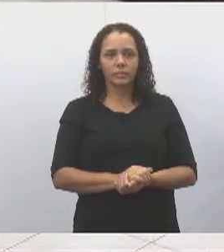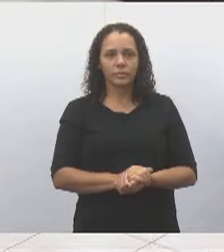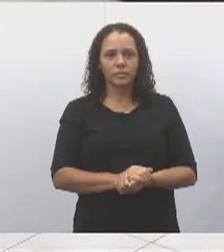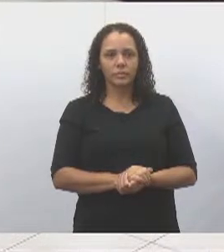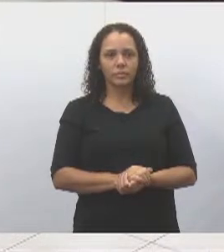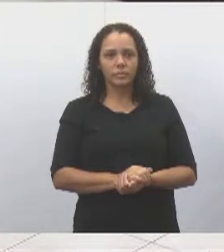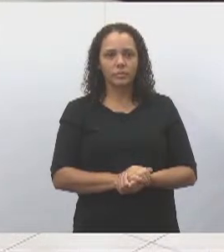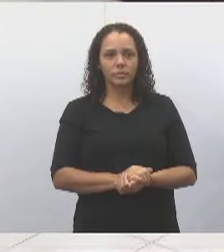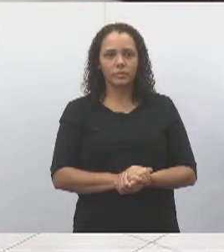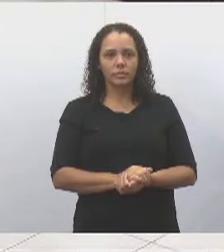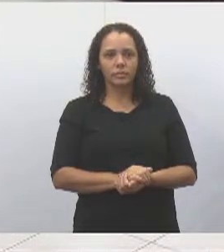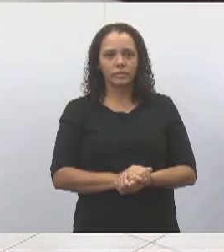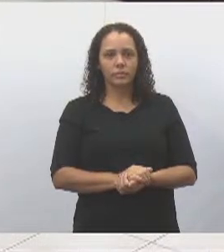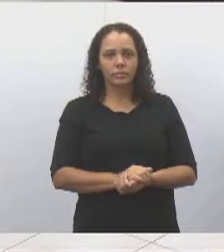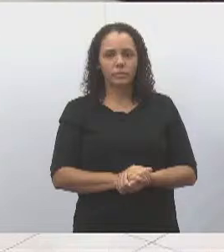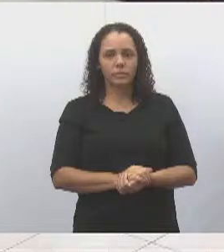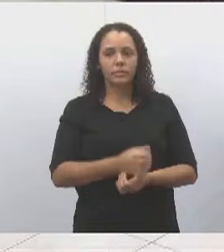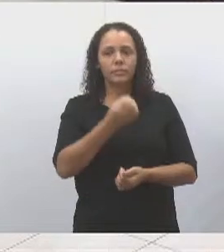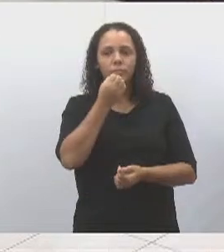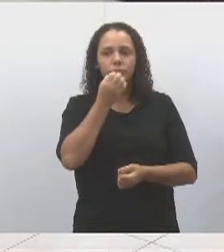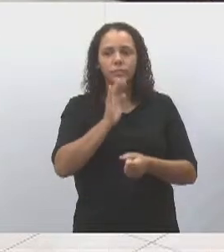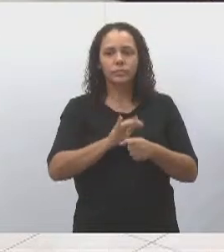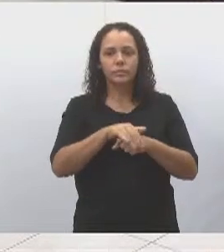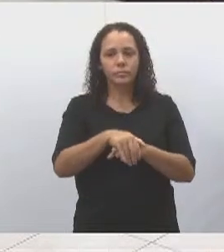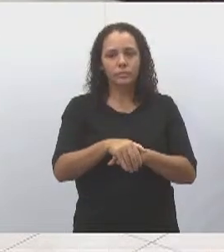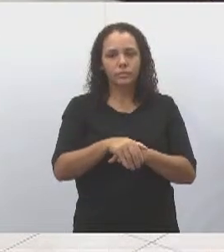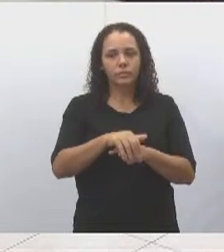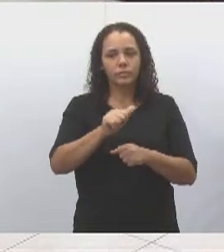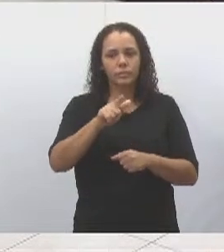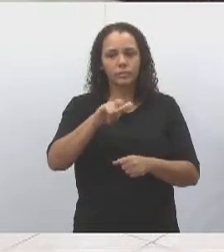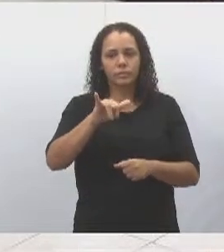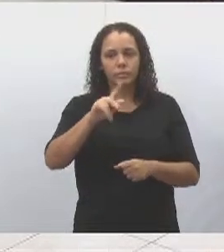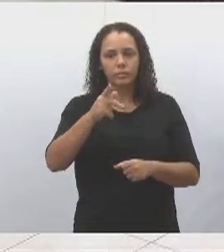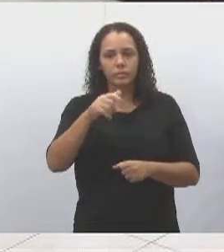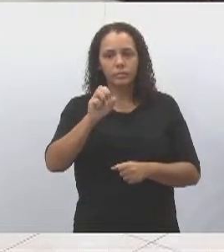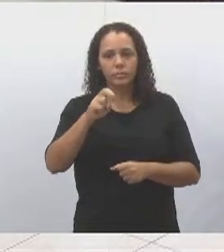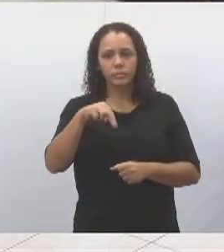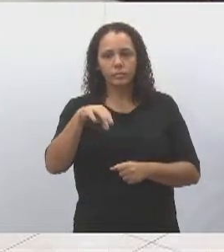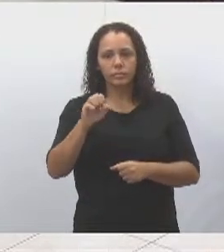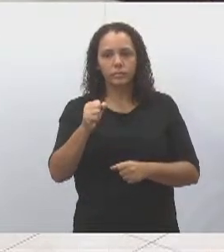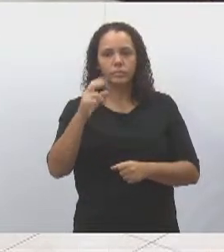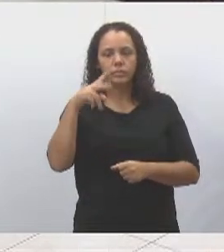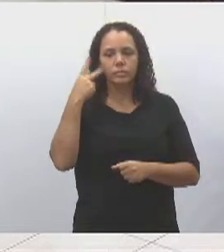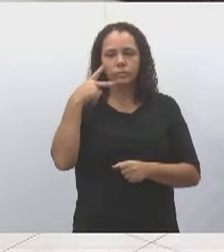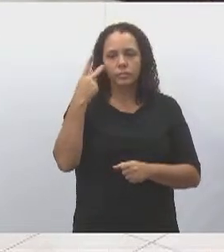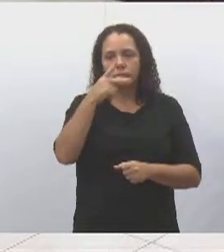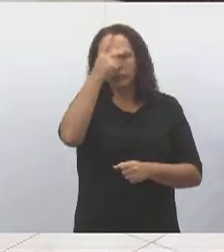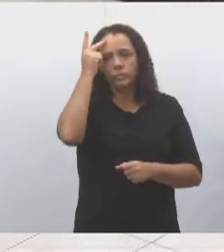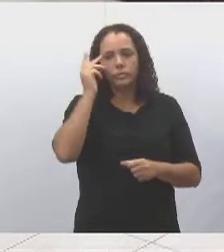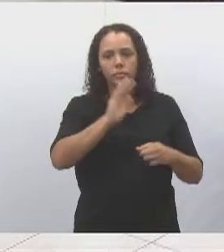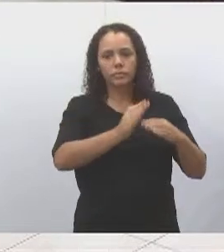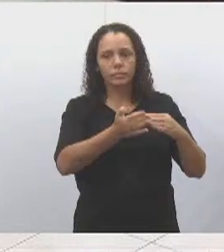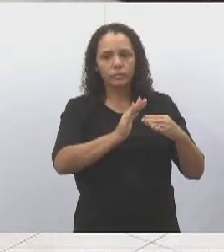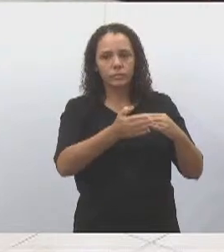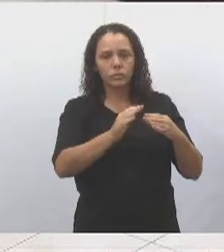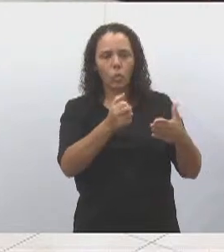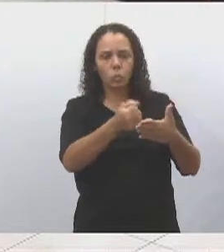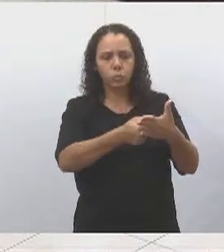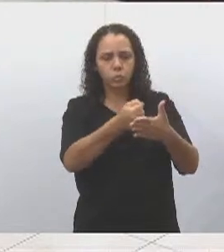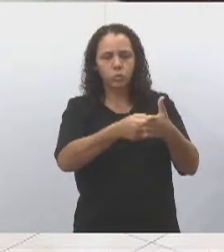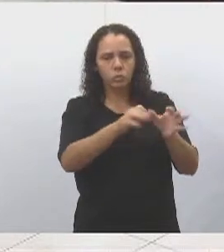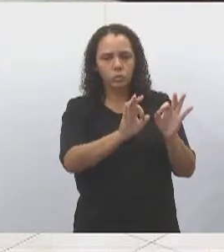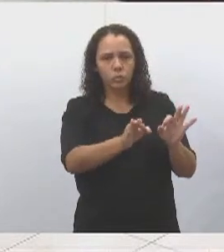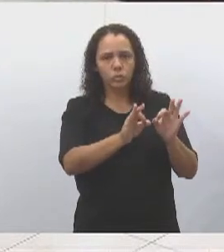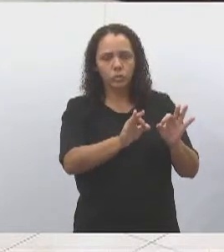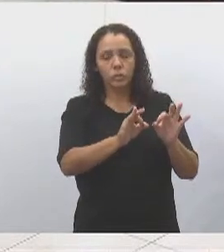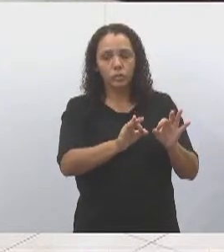Alô? Bom, boa noite, Guilherme, boa noite aos vereadores, boa noite ao pessoal do Veranejal, que estão numa luta super justa